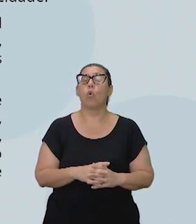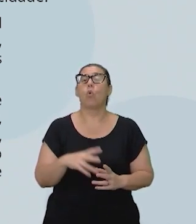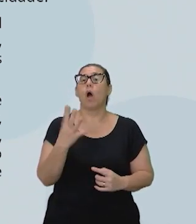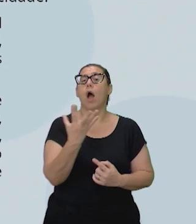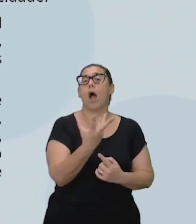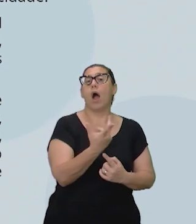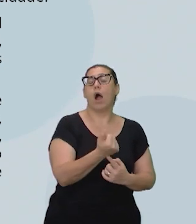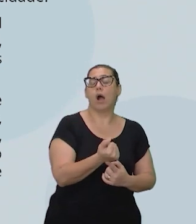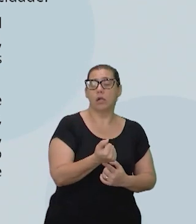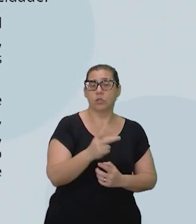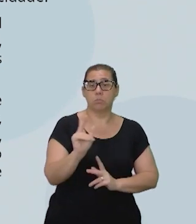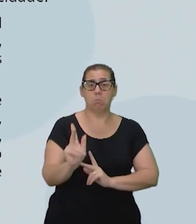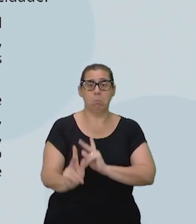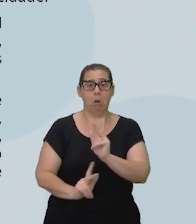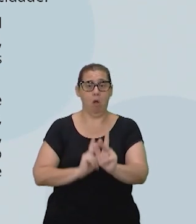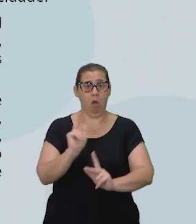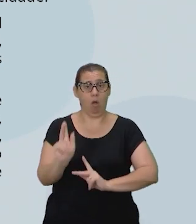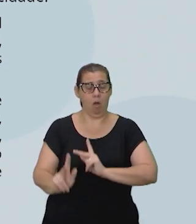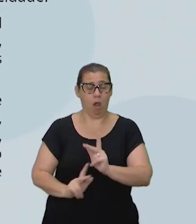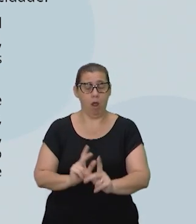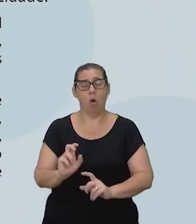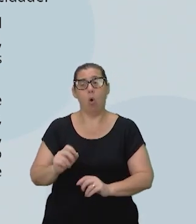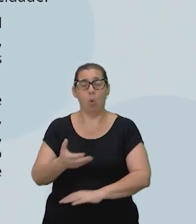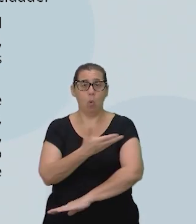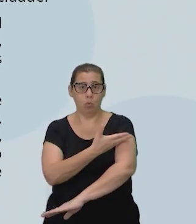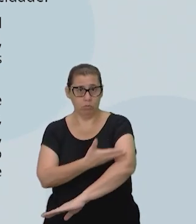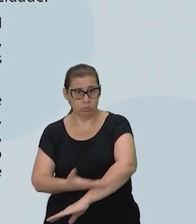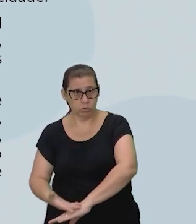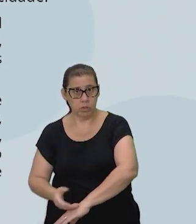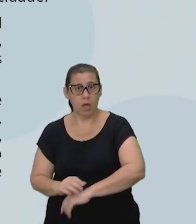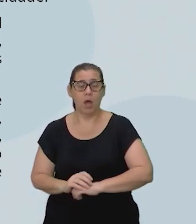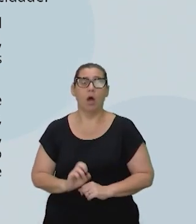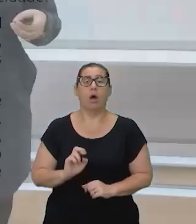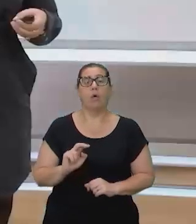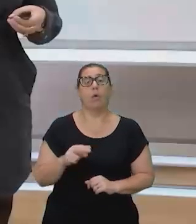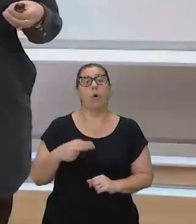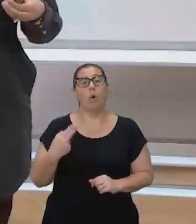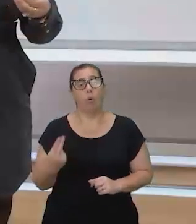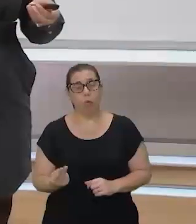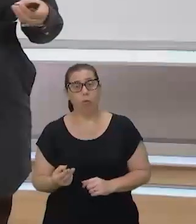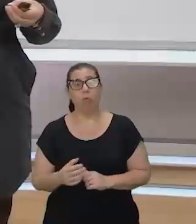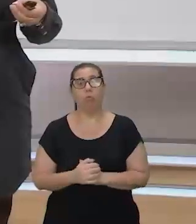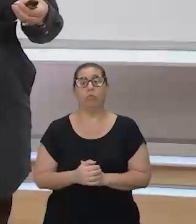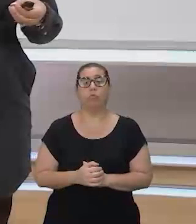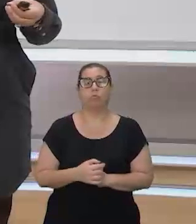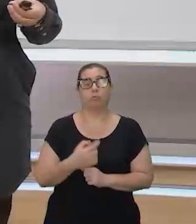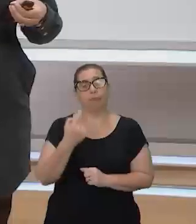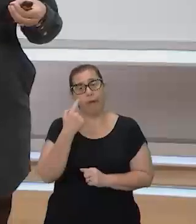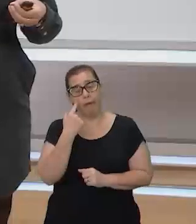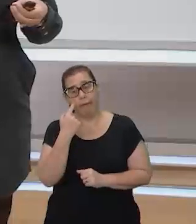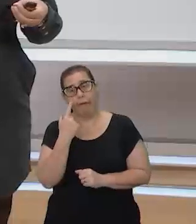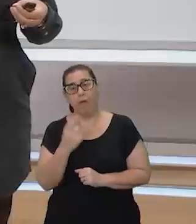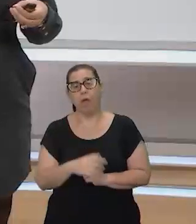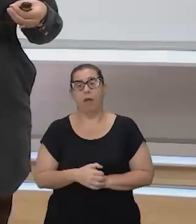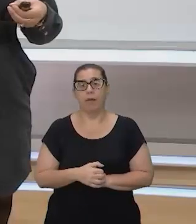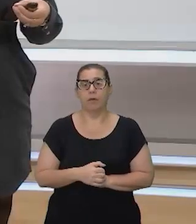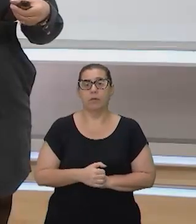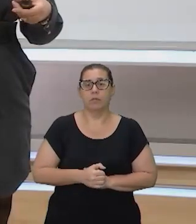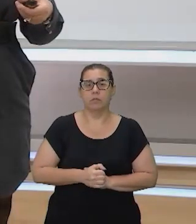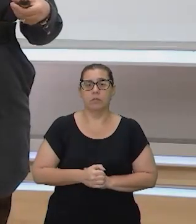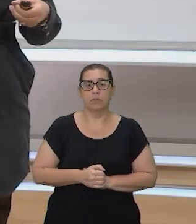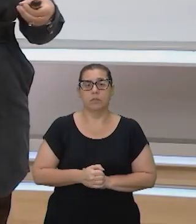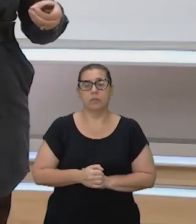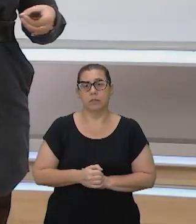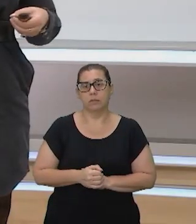com aquele tipo de arte, né, tradicional, com aquele tipo de arte que vem aí, né, que a gente